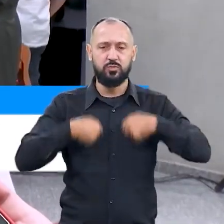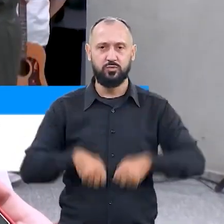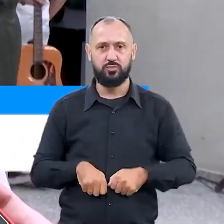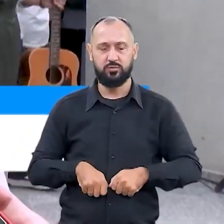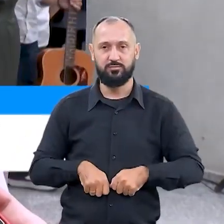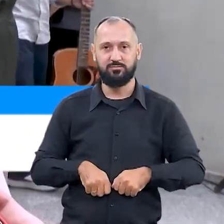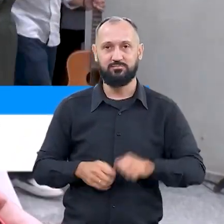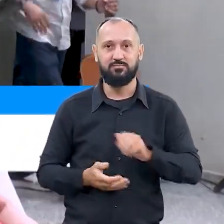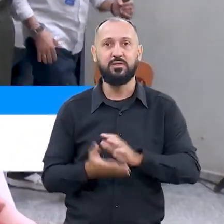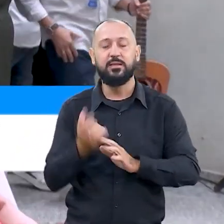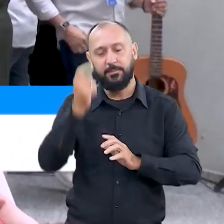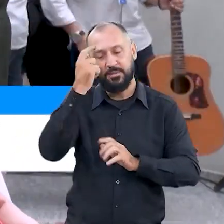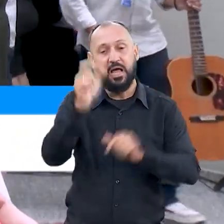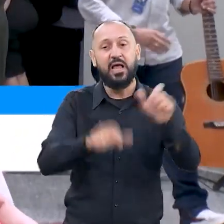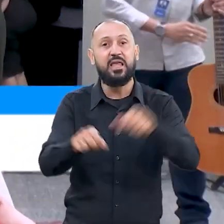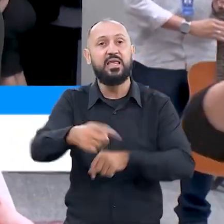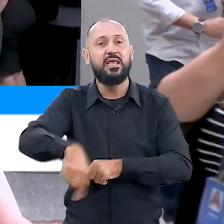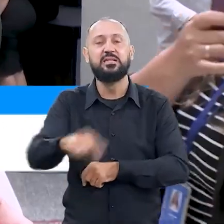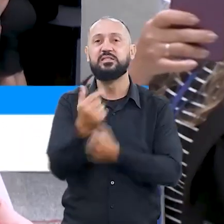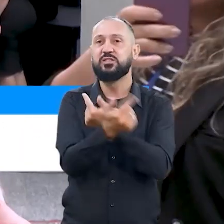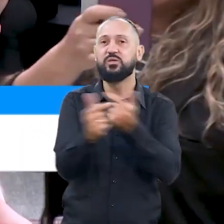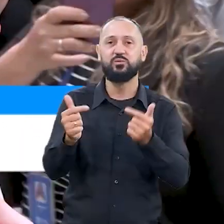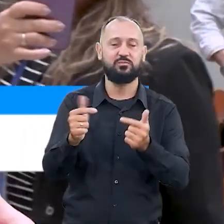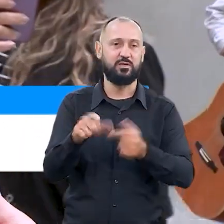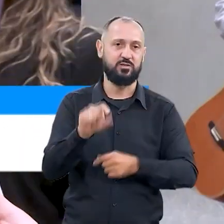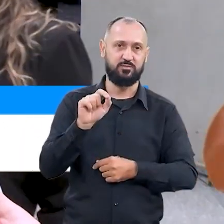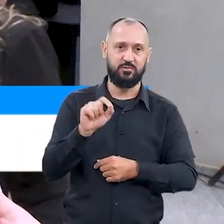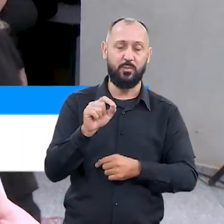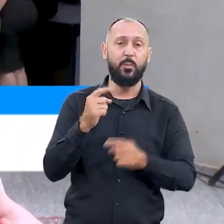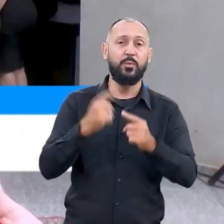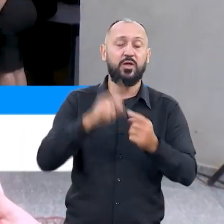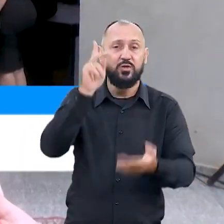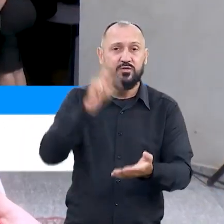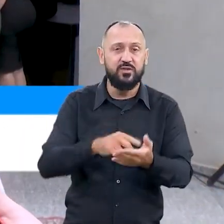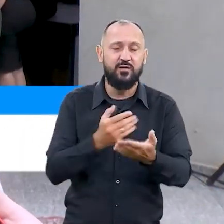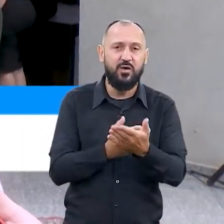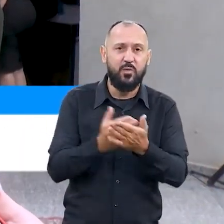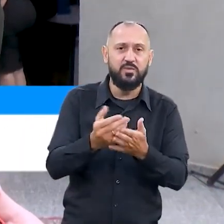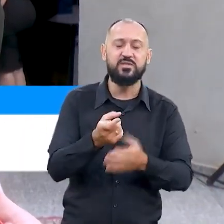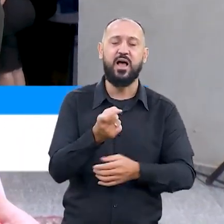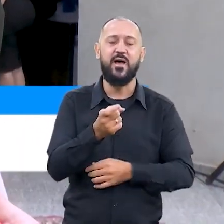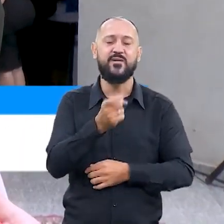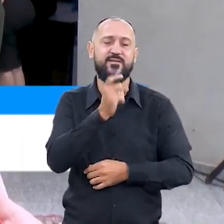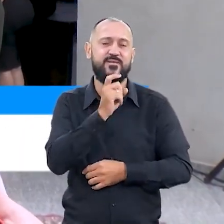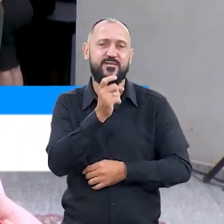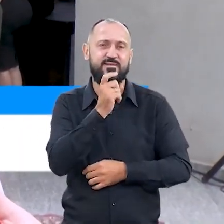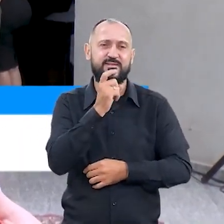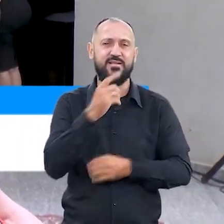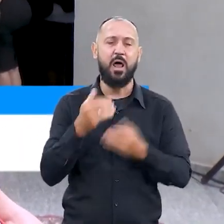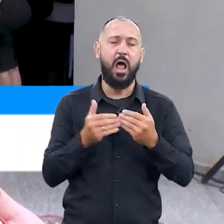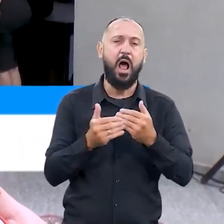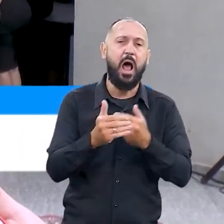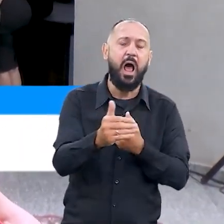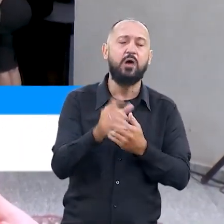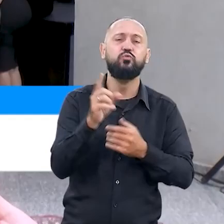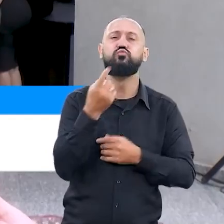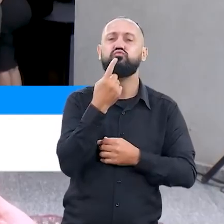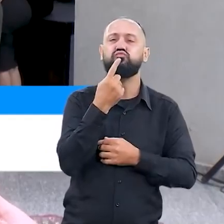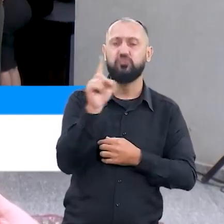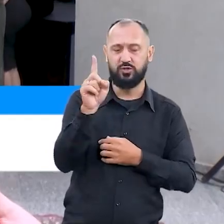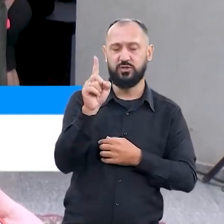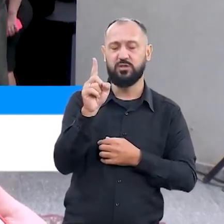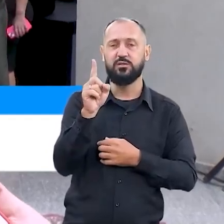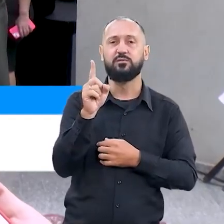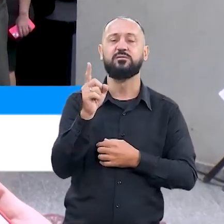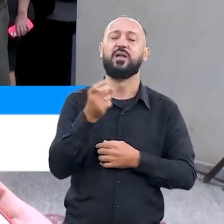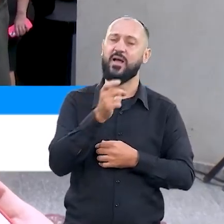você vai lá, escolhe o que você quer usar e coloca. Então a gente tem que pensar naquela pessoa que não tem essa opção, que realmente vem o frio, às vezes o frio nem precisa ser longo, mas